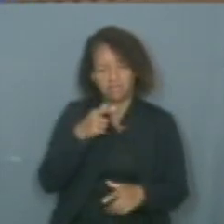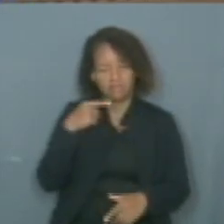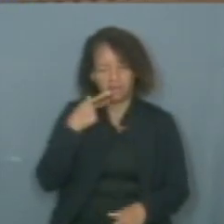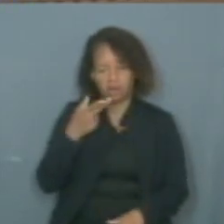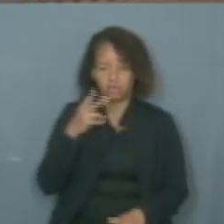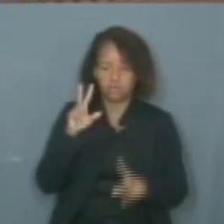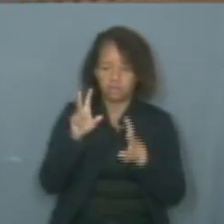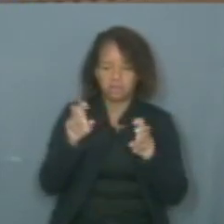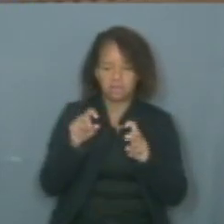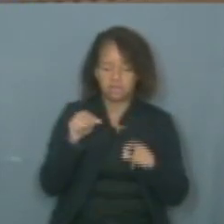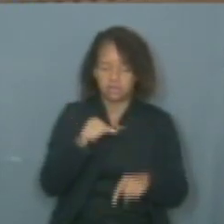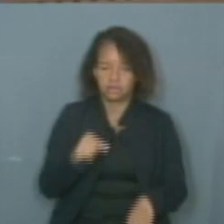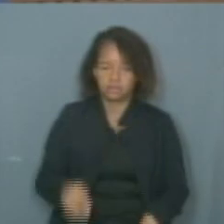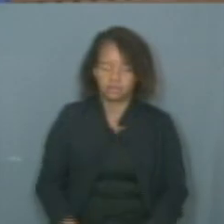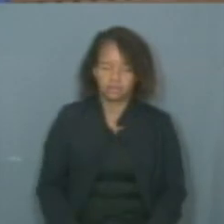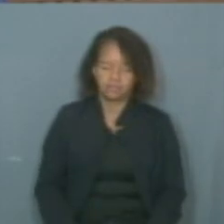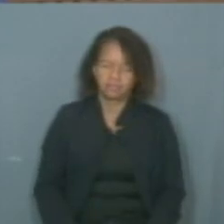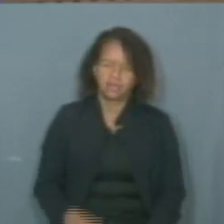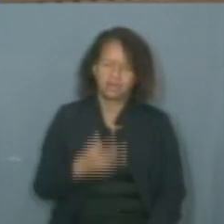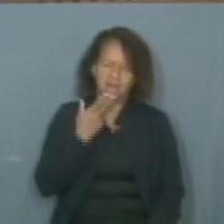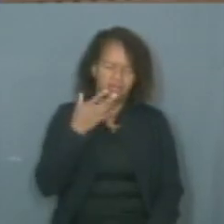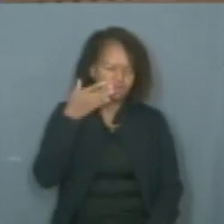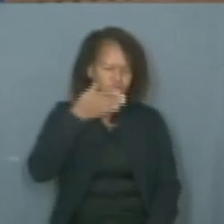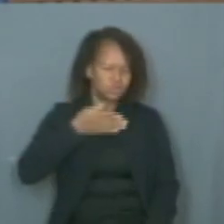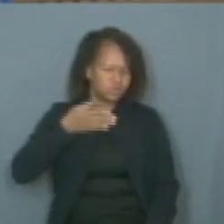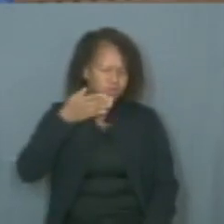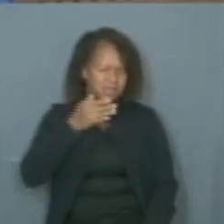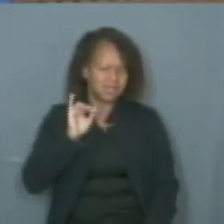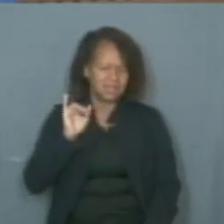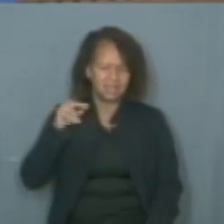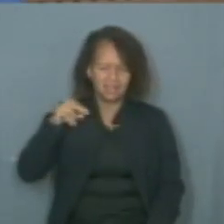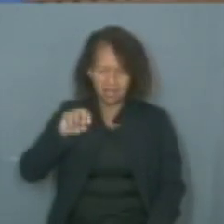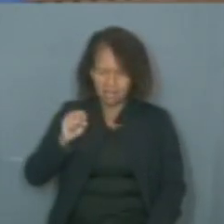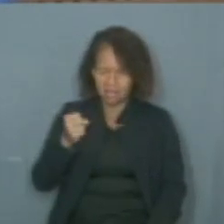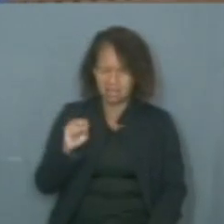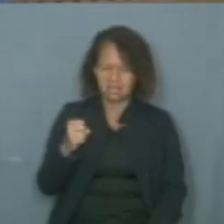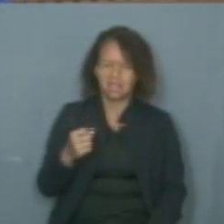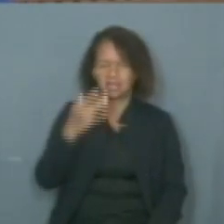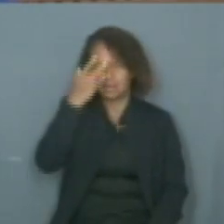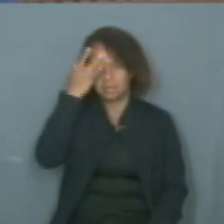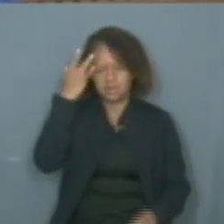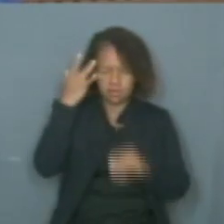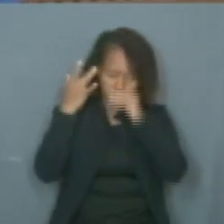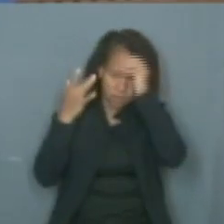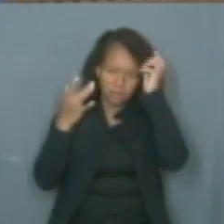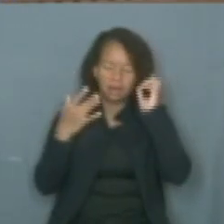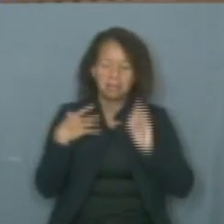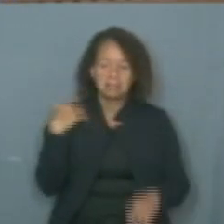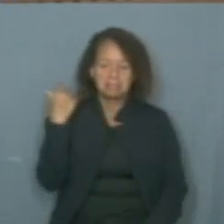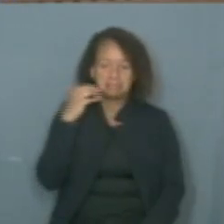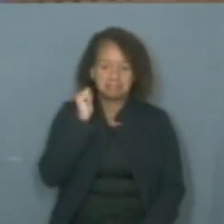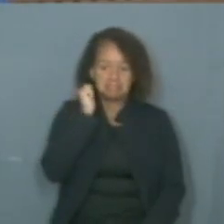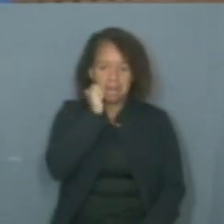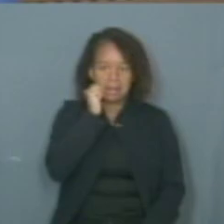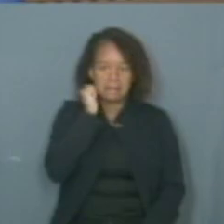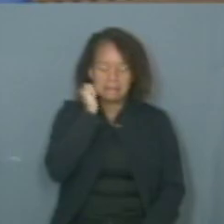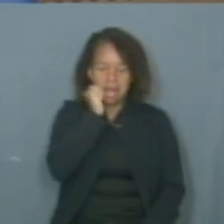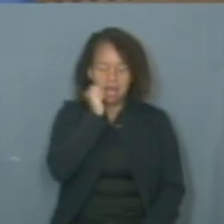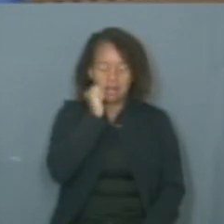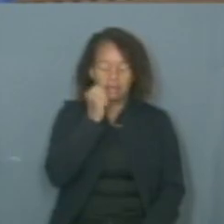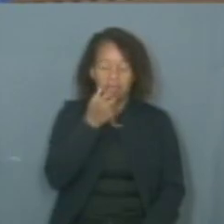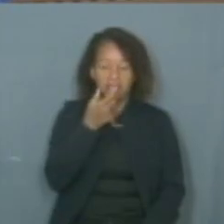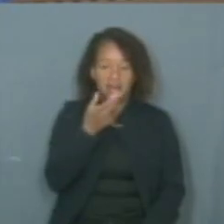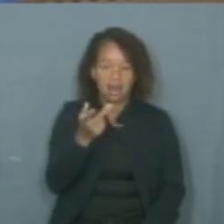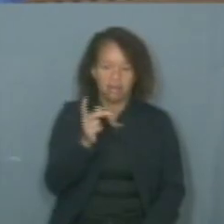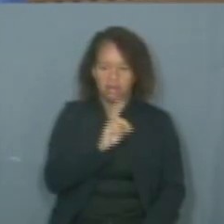aqui. Aí, quando a gente vai discutir sobre INSS, as pessoas têm a cara de pau, presidente, de